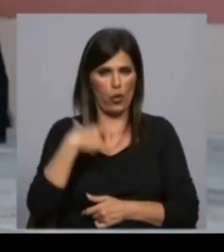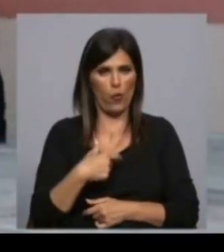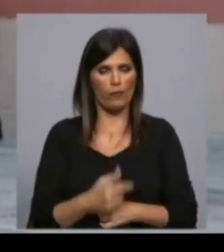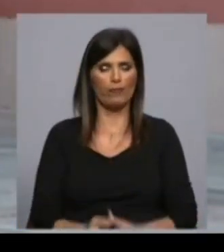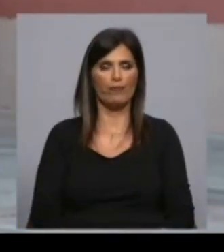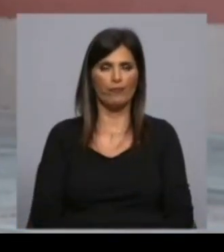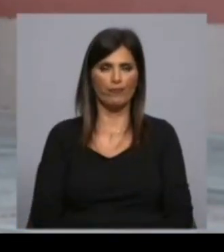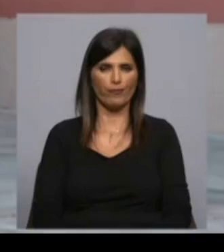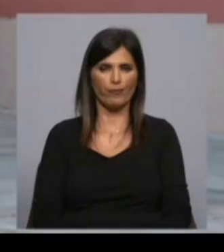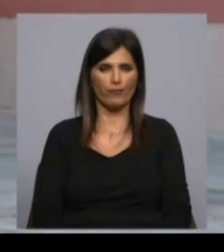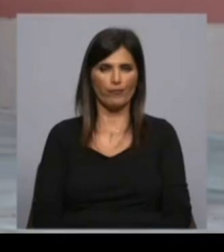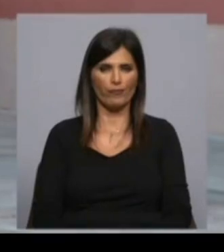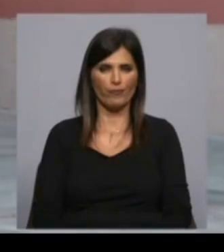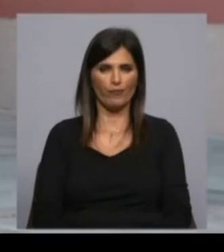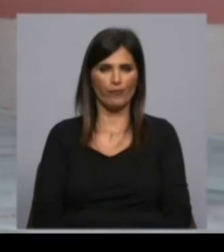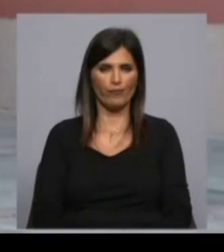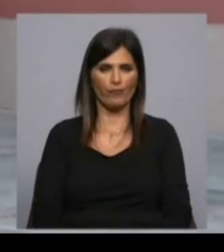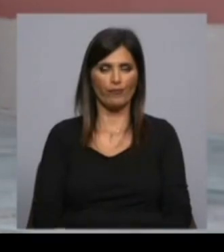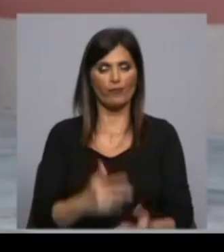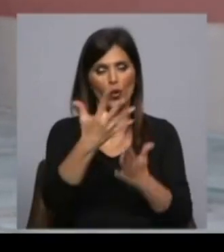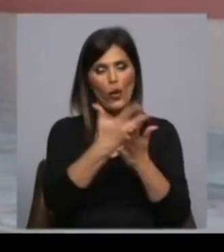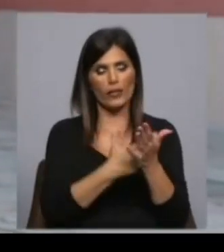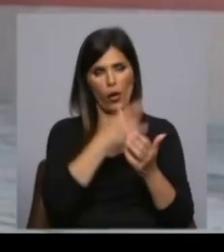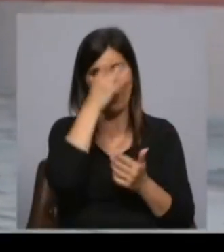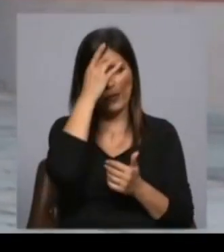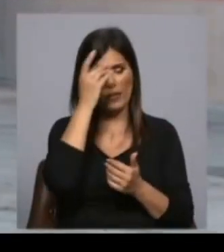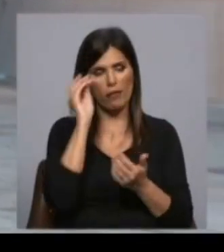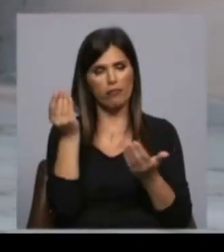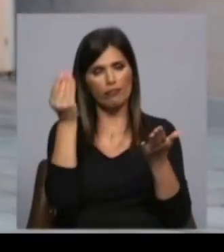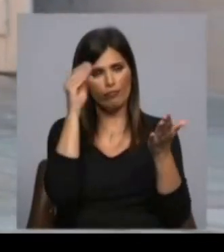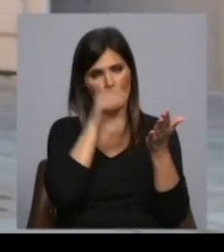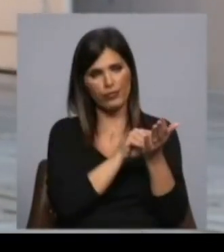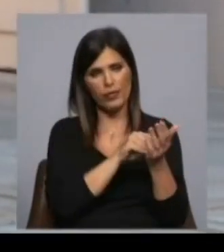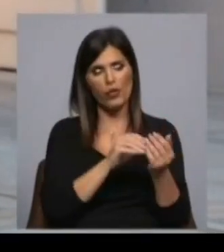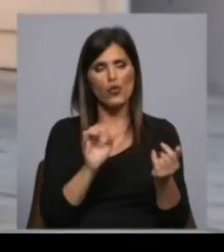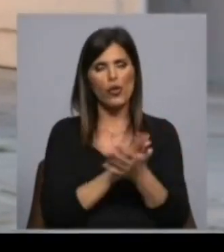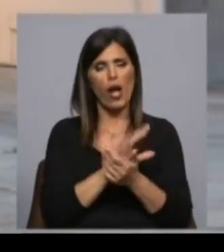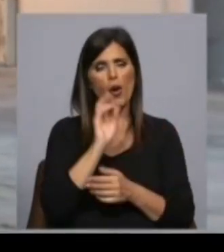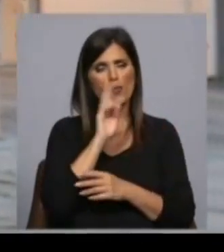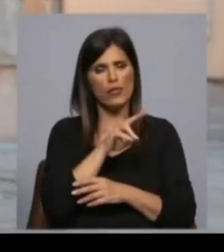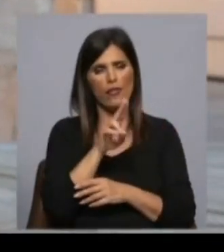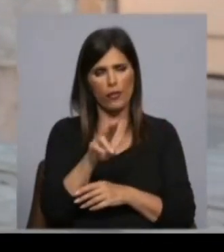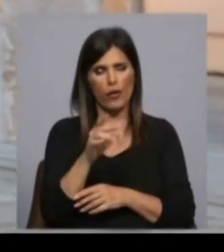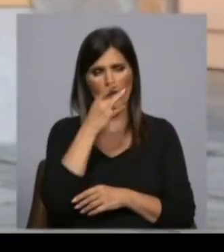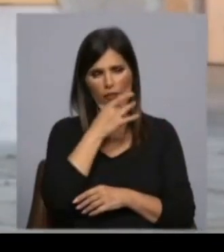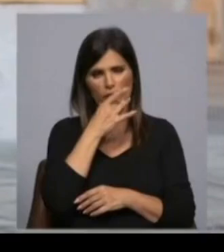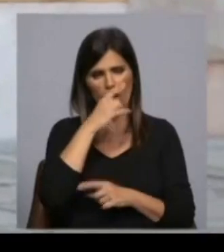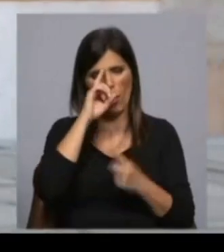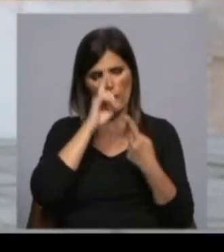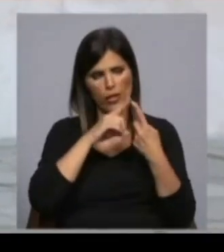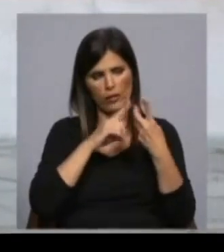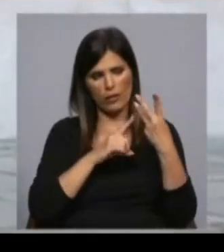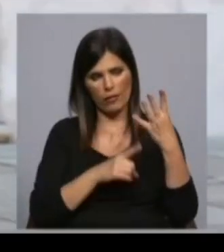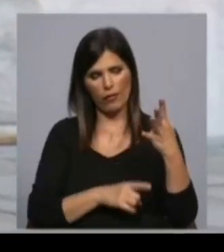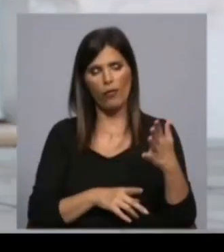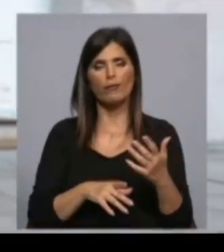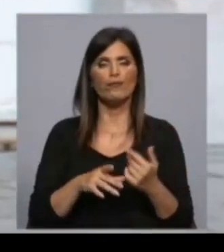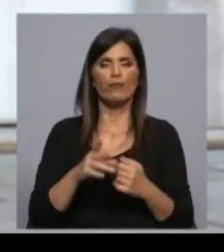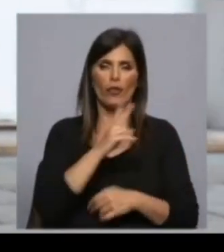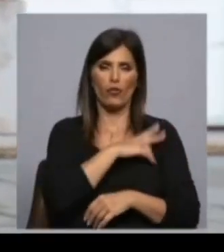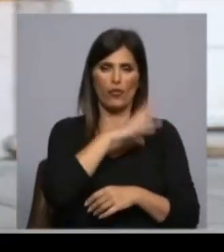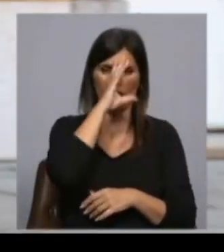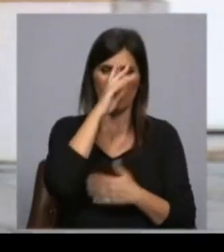eu e ao longo do artigo de opinião publicado no observador Cavaco Silva coloca várias metas ao atual chefe do governo